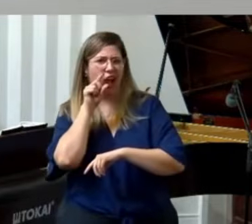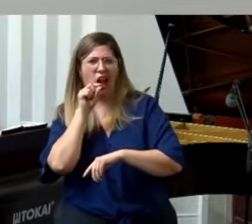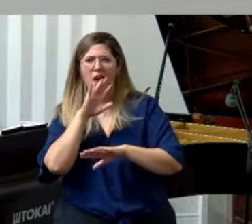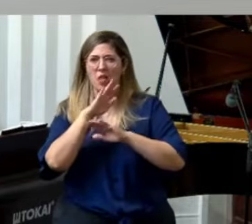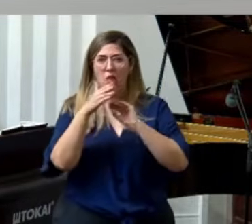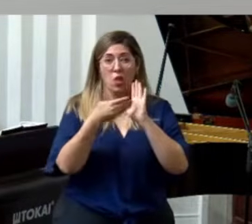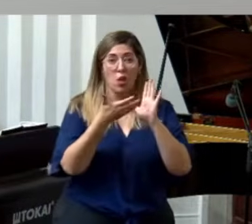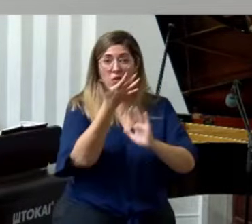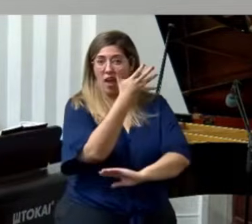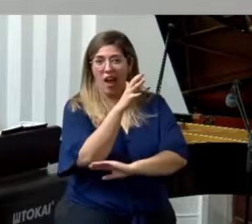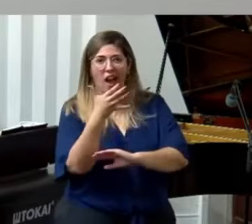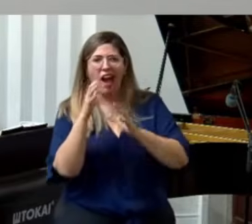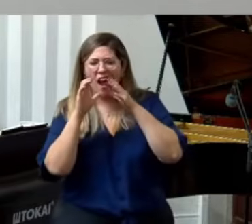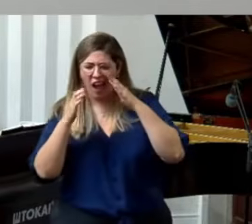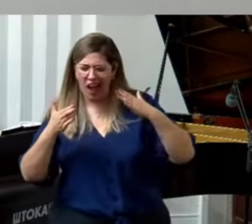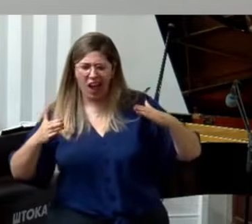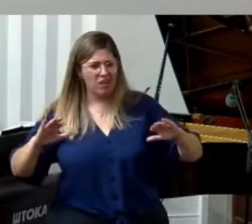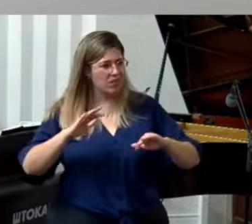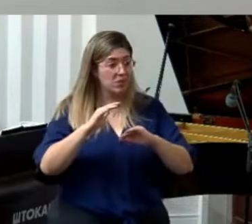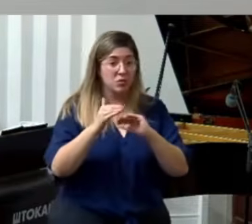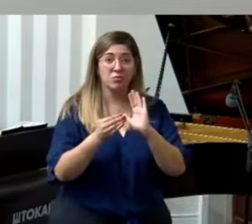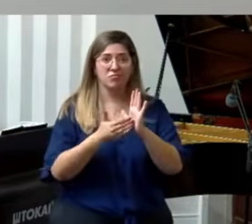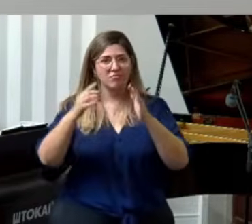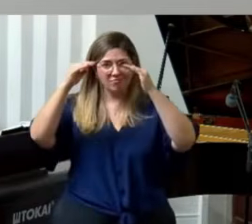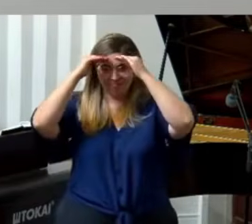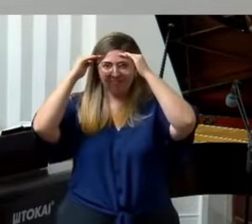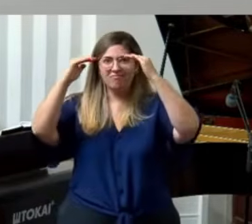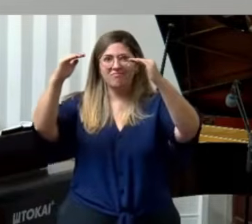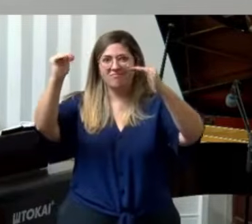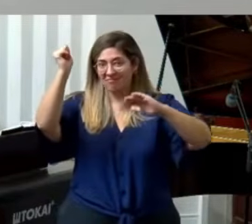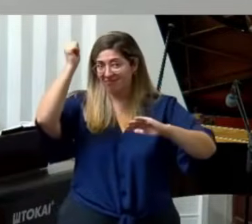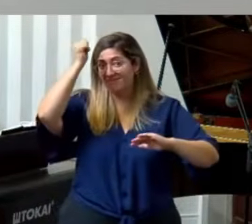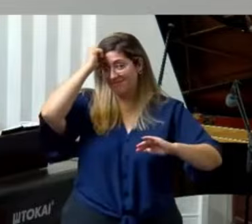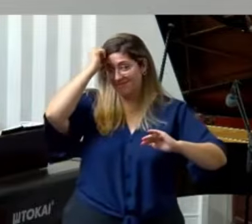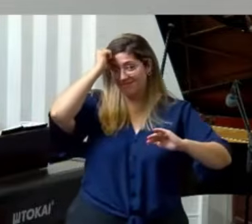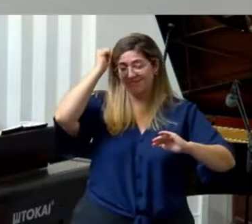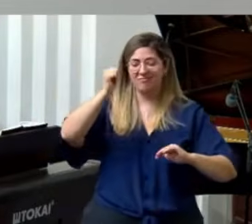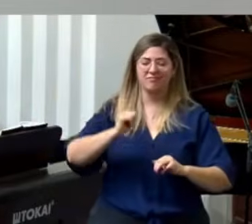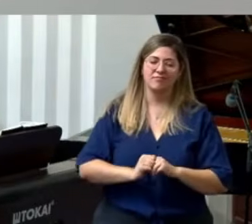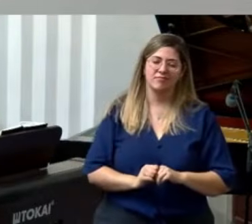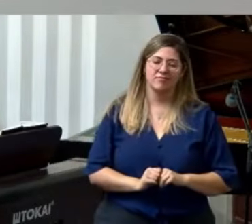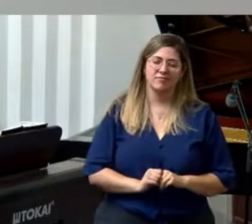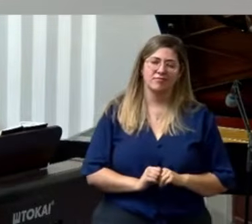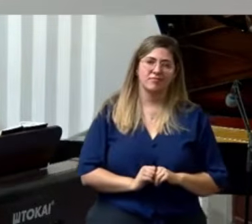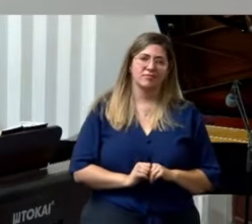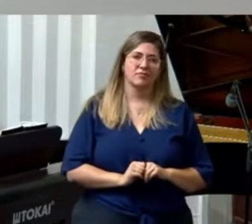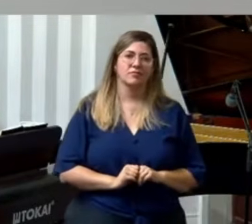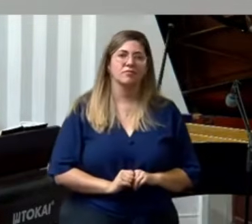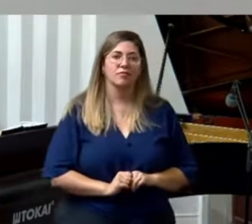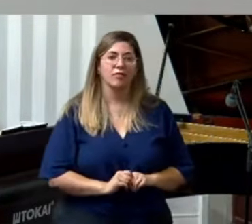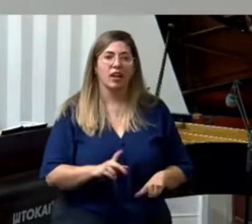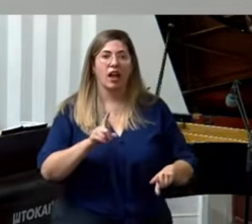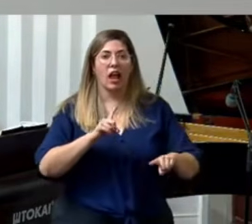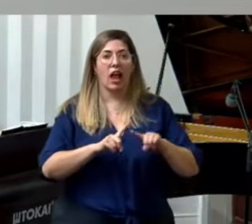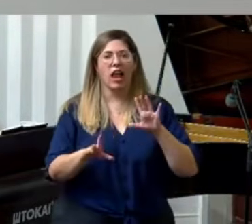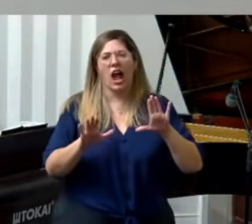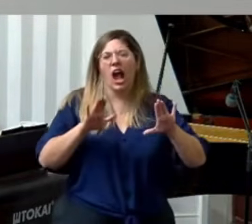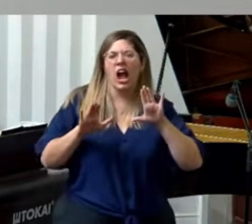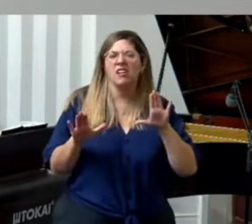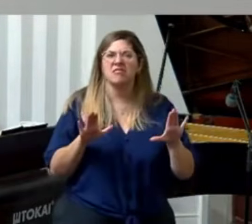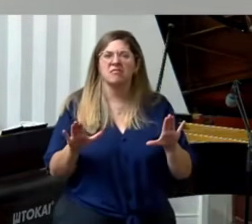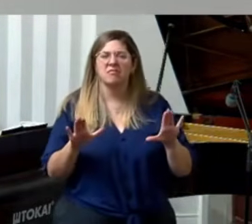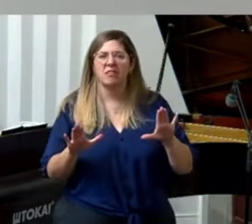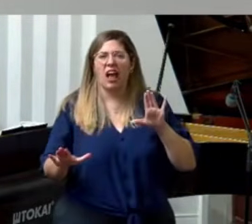dizendo que o ser humano se tornou como um de nós, alguns teólogos vão dizer que Deus está se referindo a ele e aos